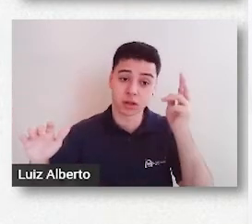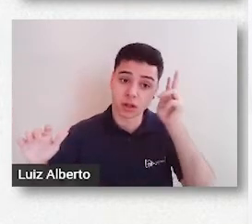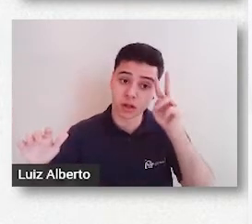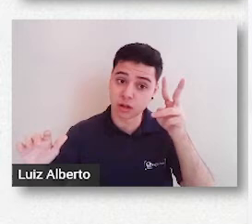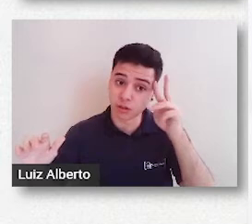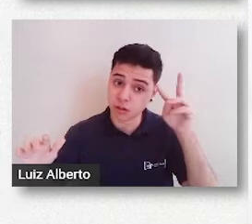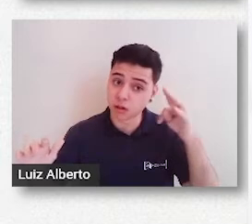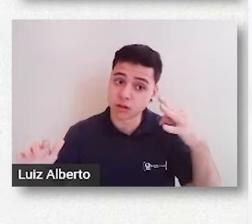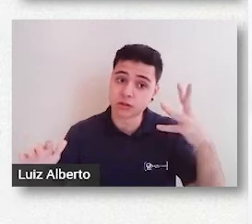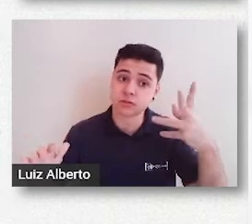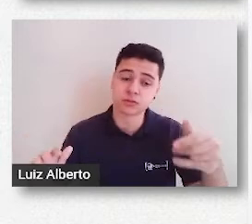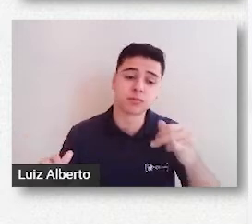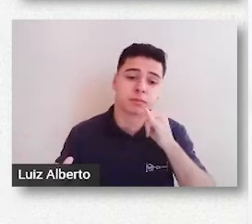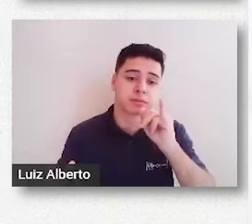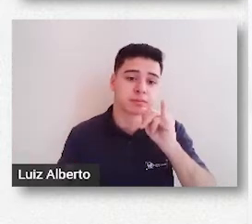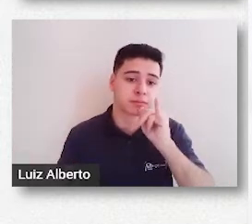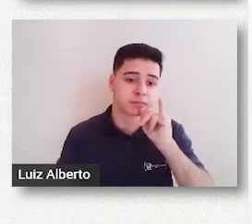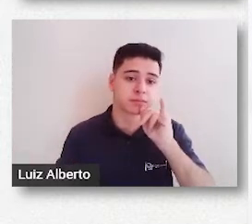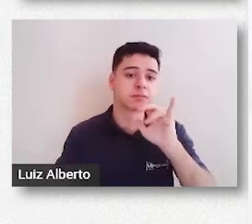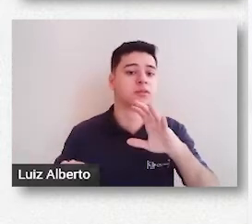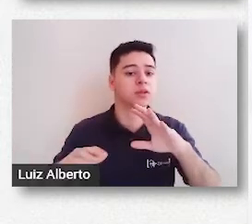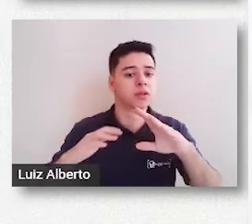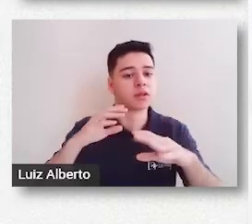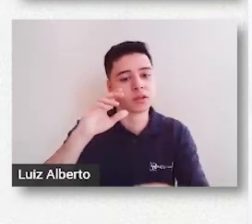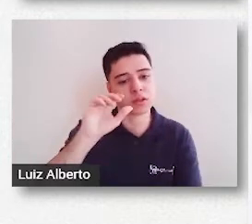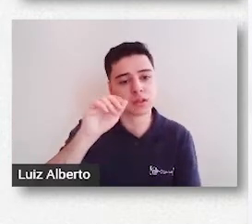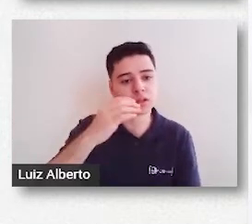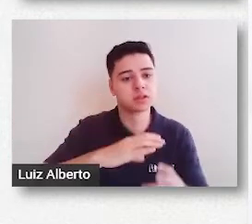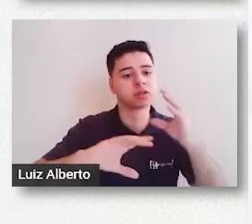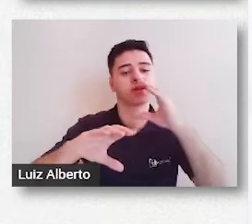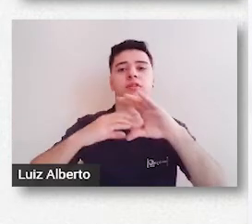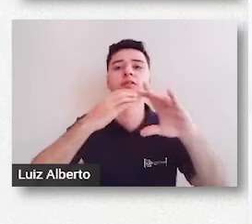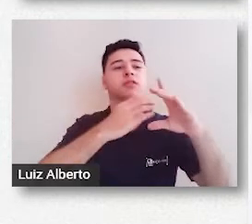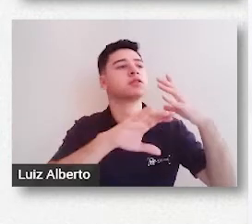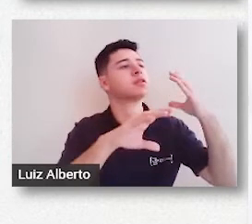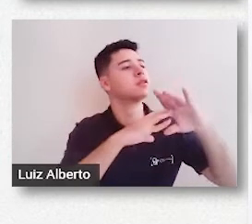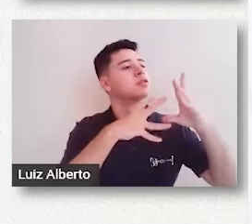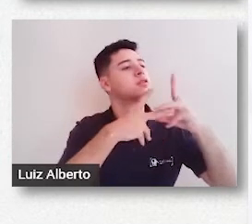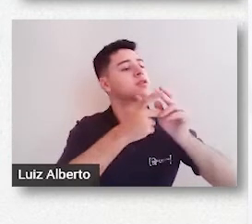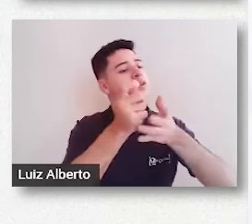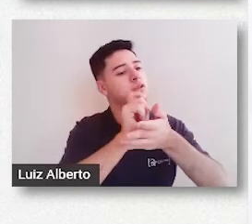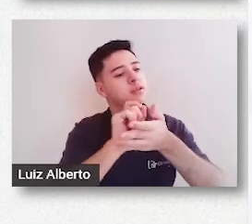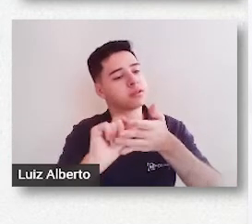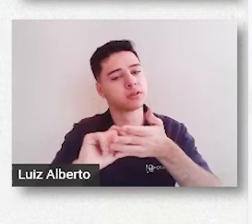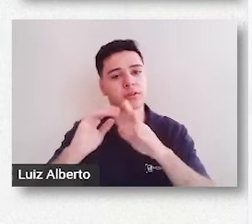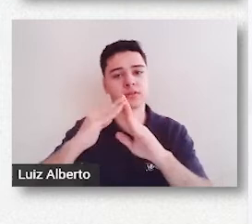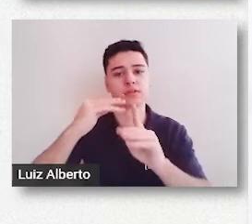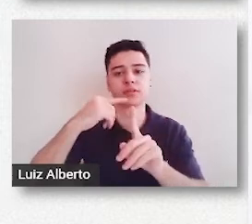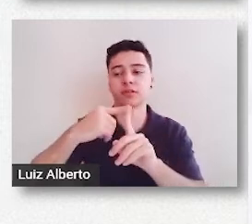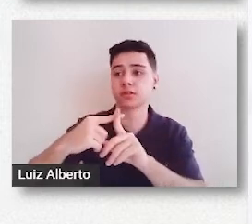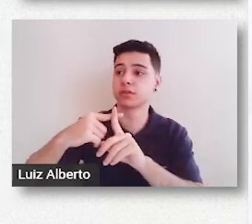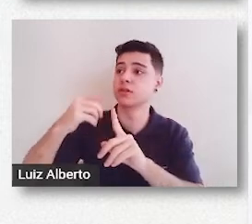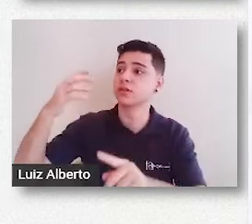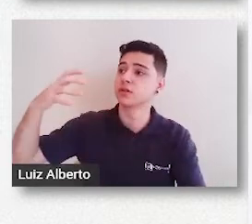e os cânones e as liturgias das igrejas orientais, da igreja ortodoxa, por